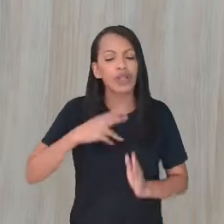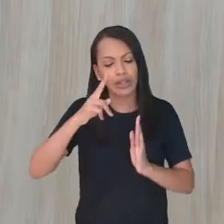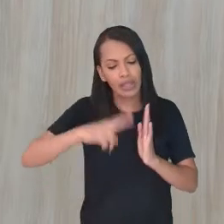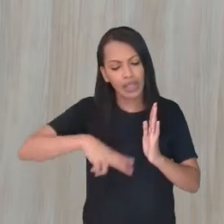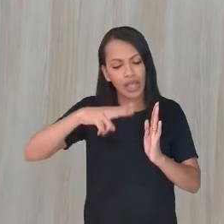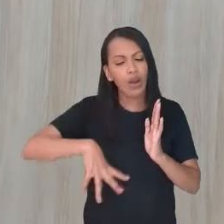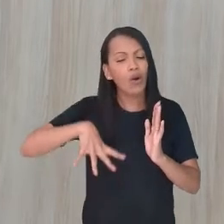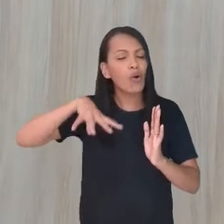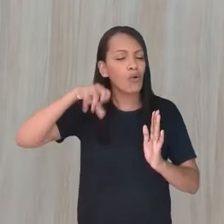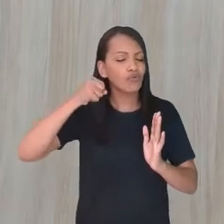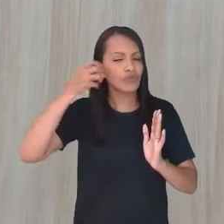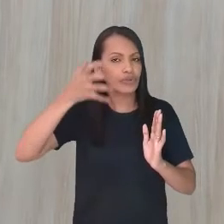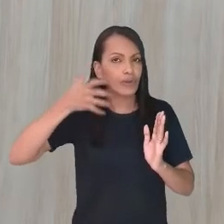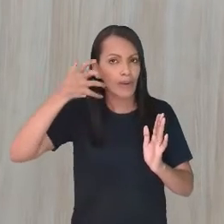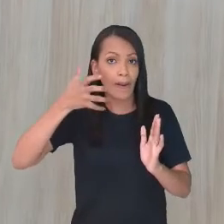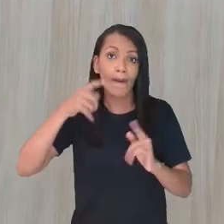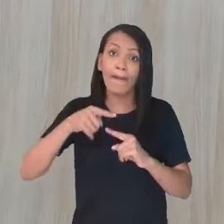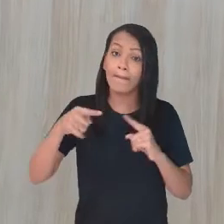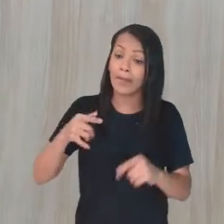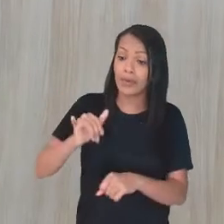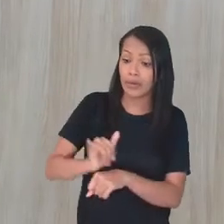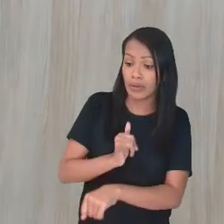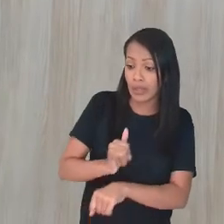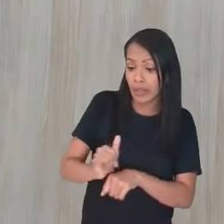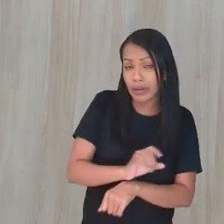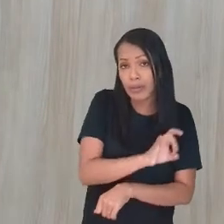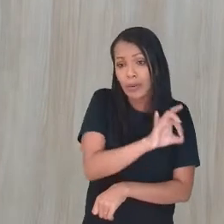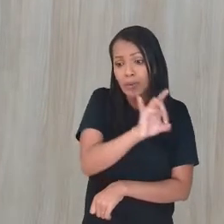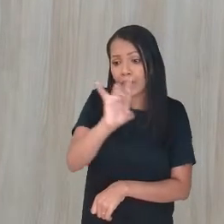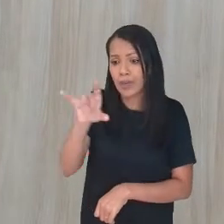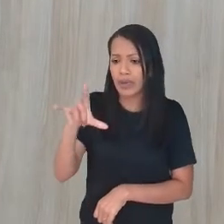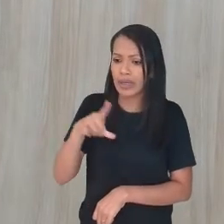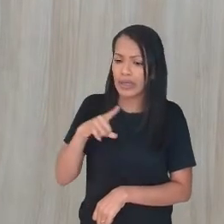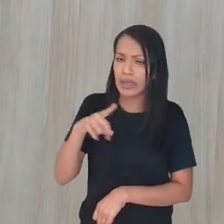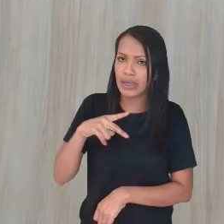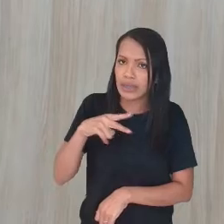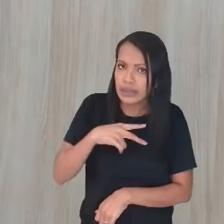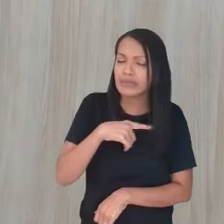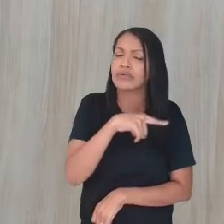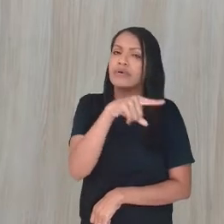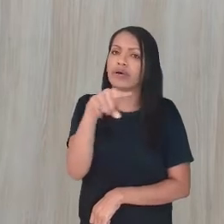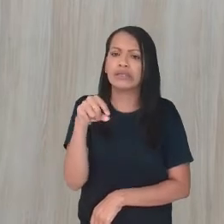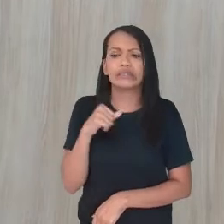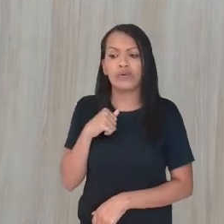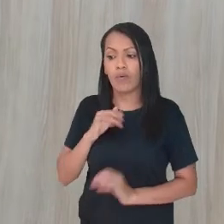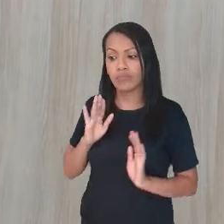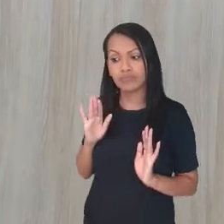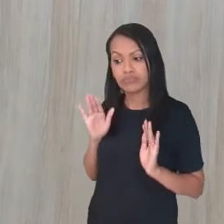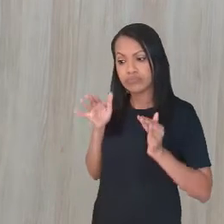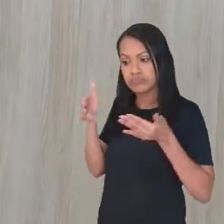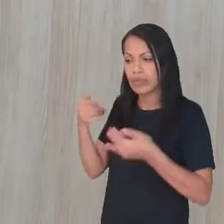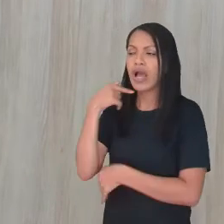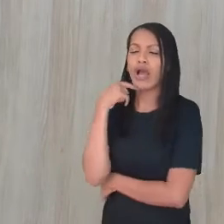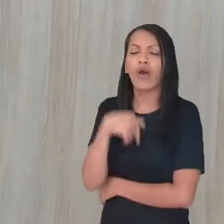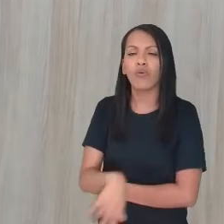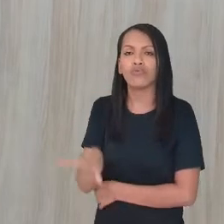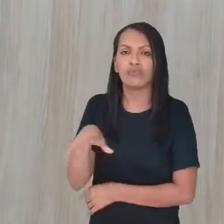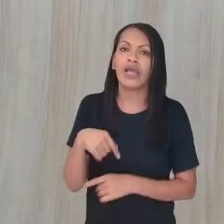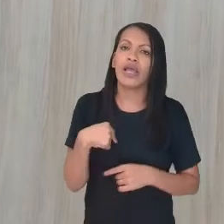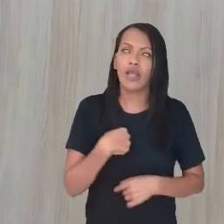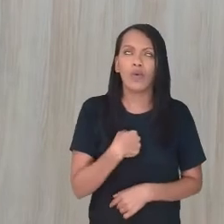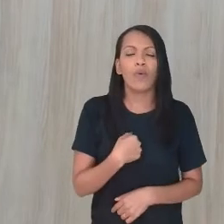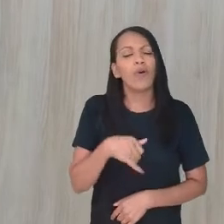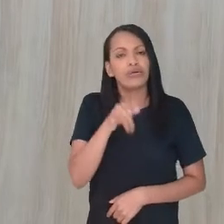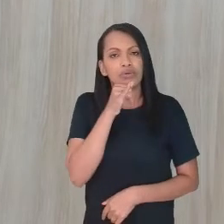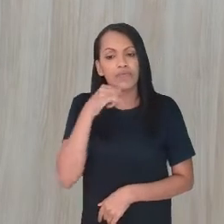professora? Mas é uma estratégia de cada um. Se isso faz a concentração, se isso faz conseguir, né,